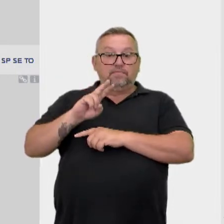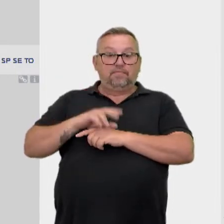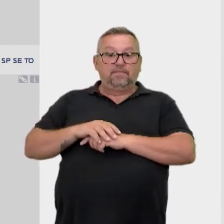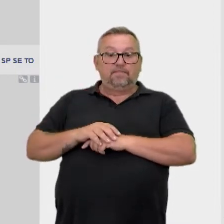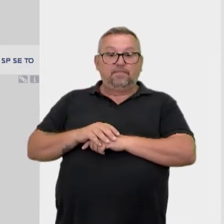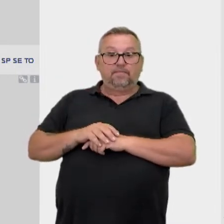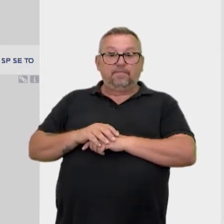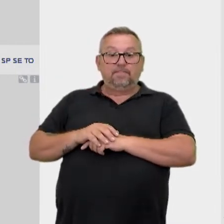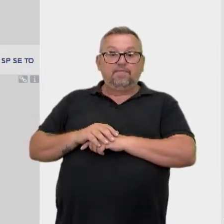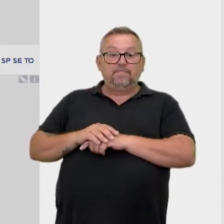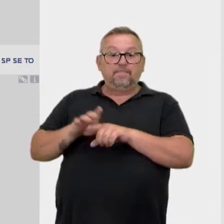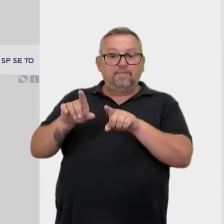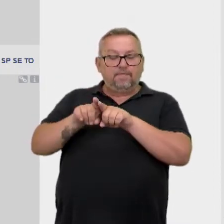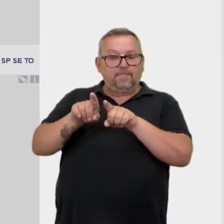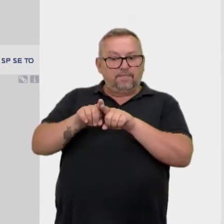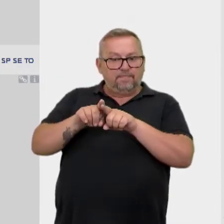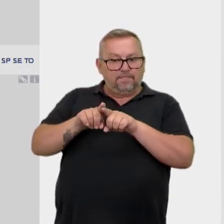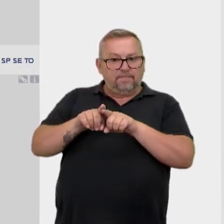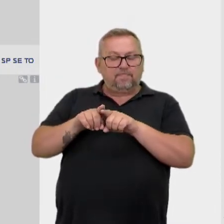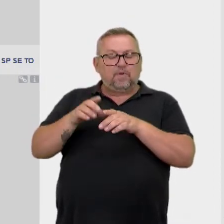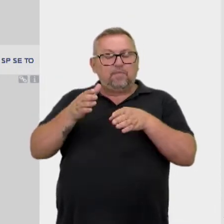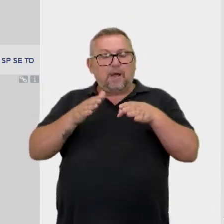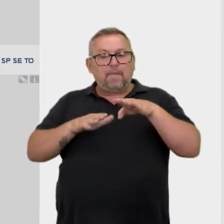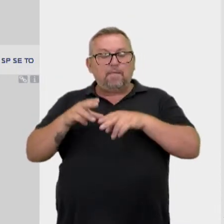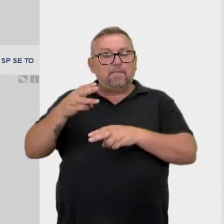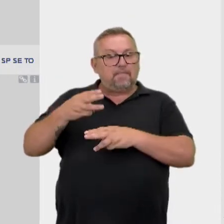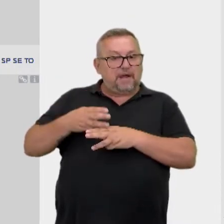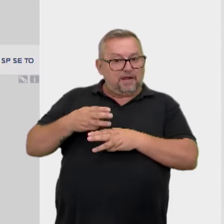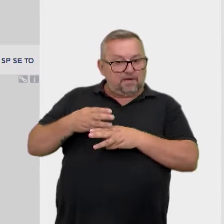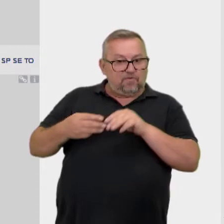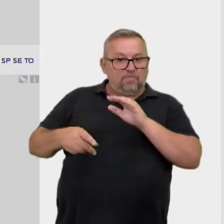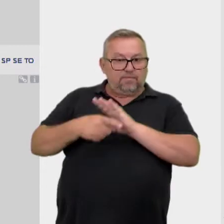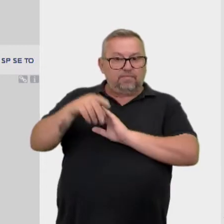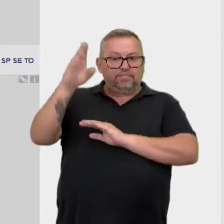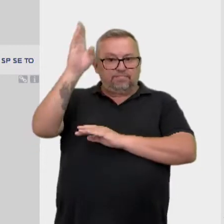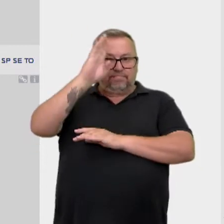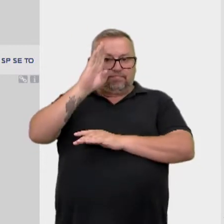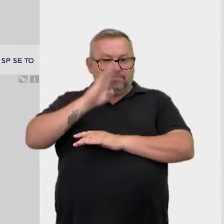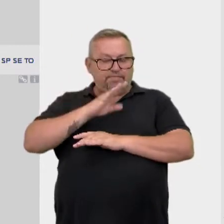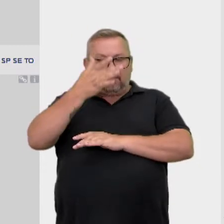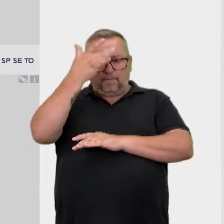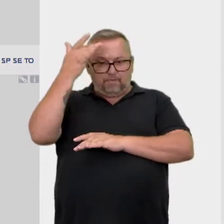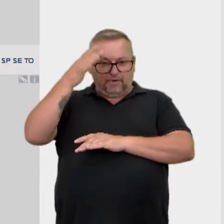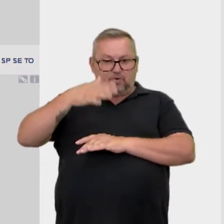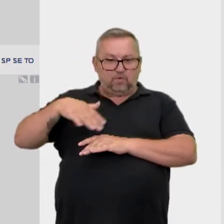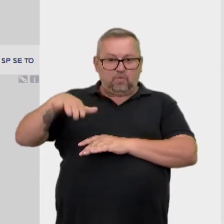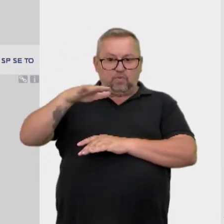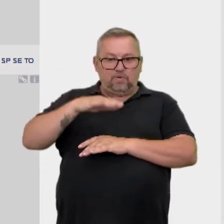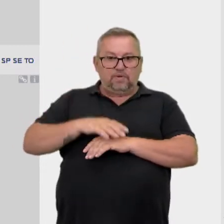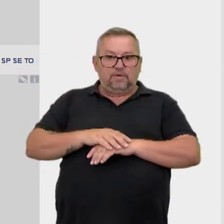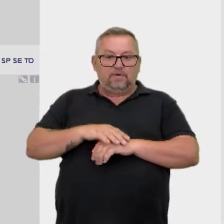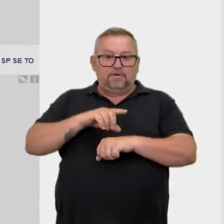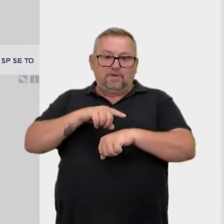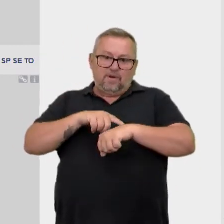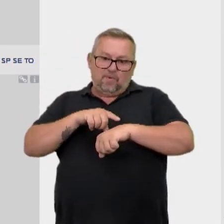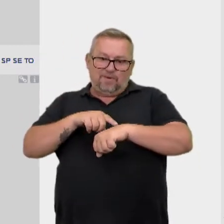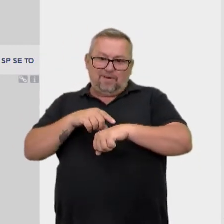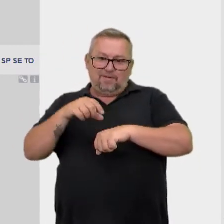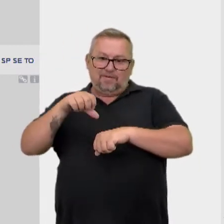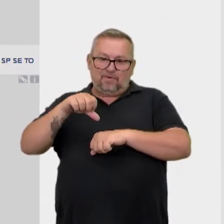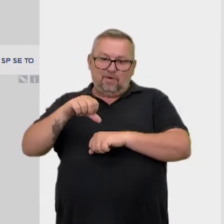e aí nós temos aí uma estimativa da população brasileira, né? Tá aí no horário 9h19, né, que é o